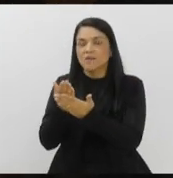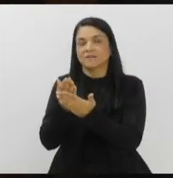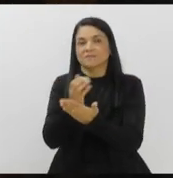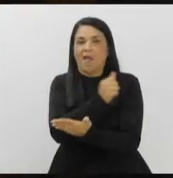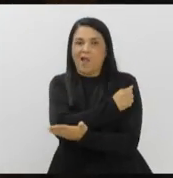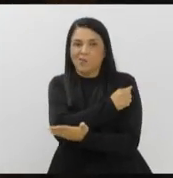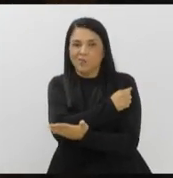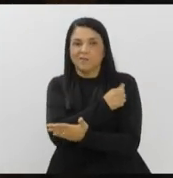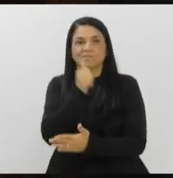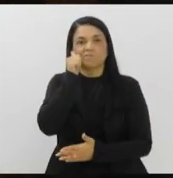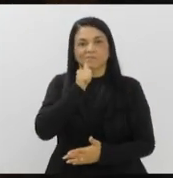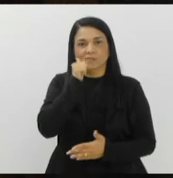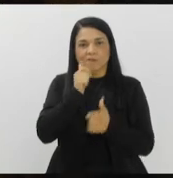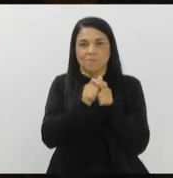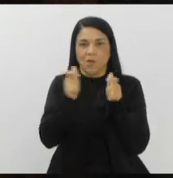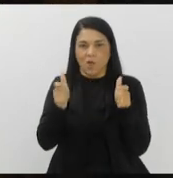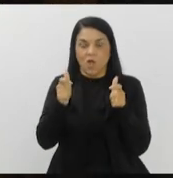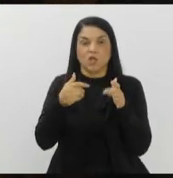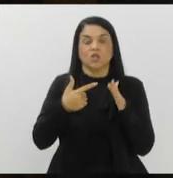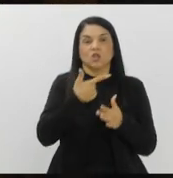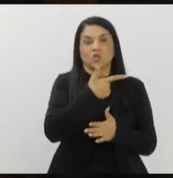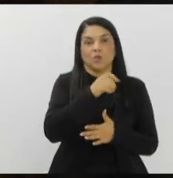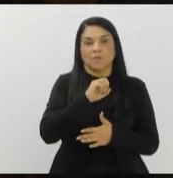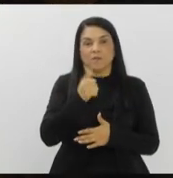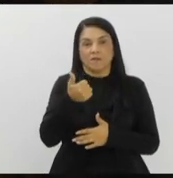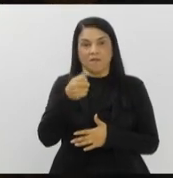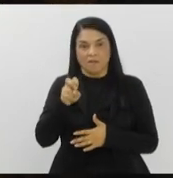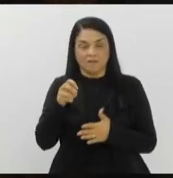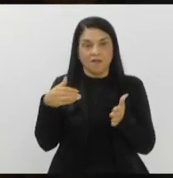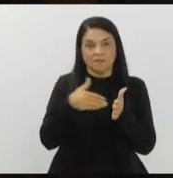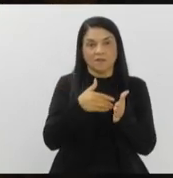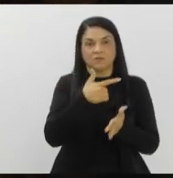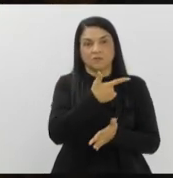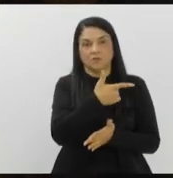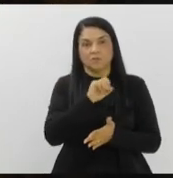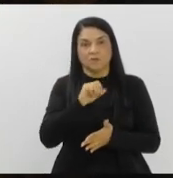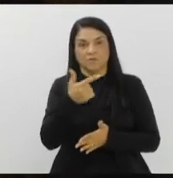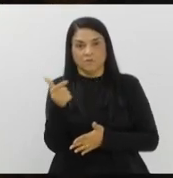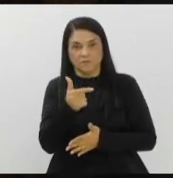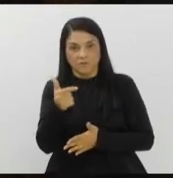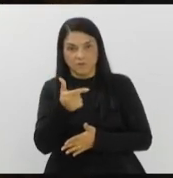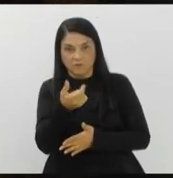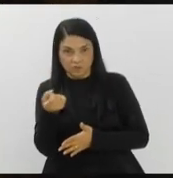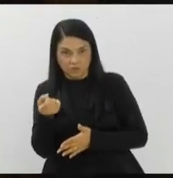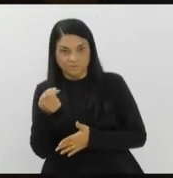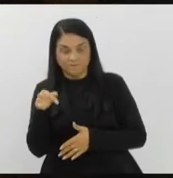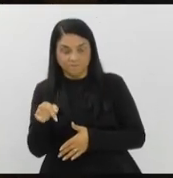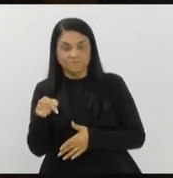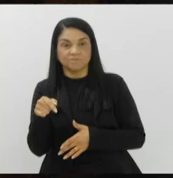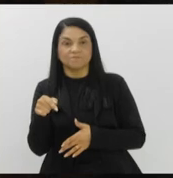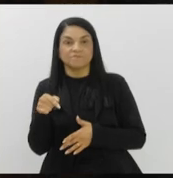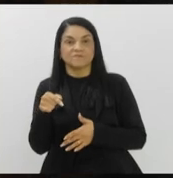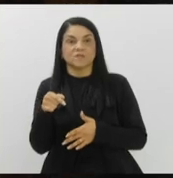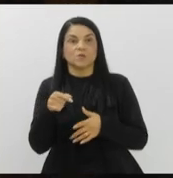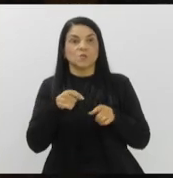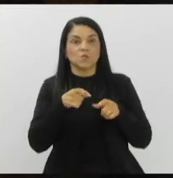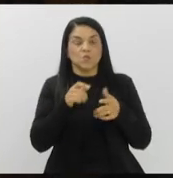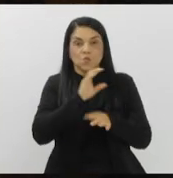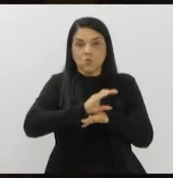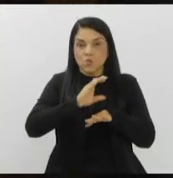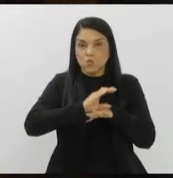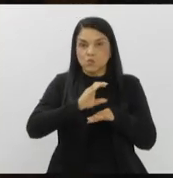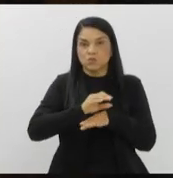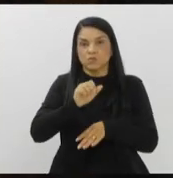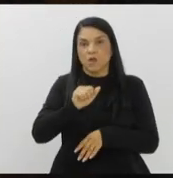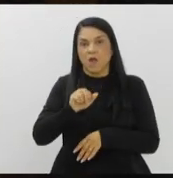mulheres. 2015 a 2020, nos cursos de agronomia, por exemplo, saltou de 20% a presença